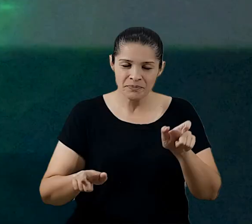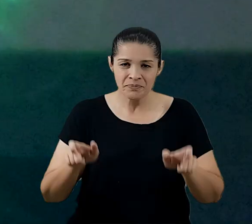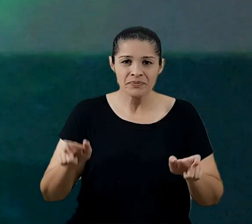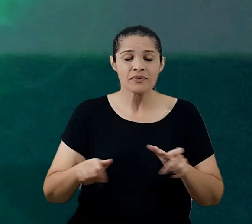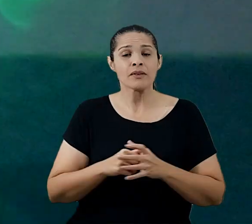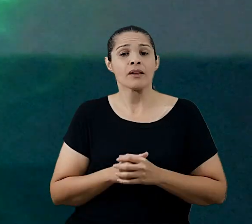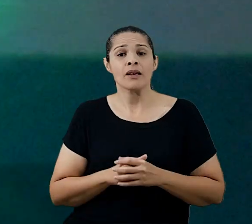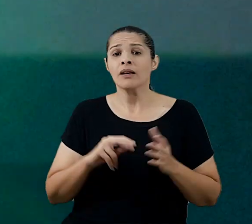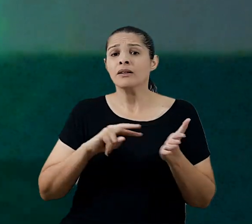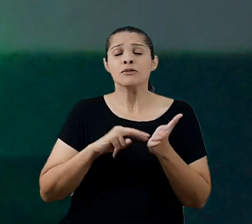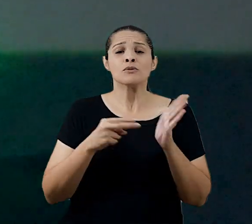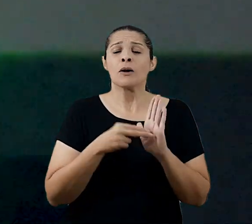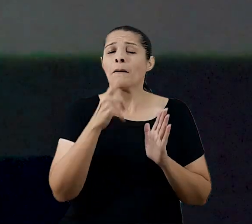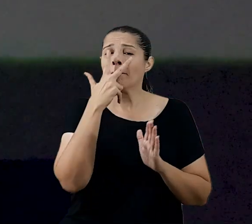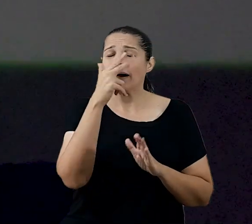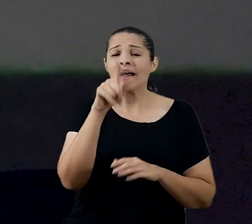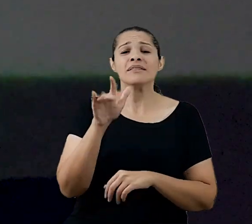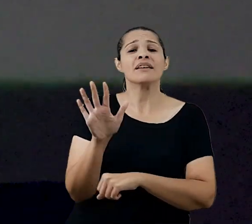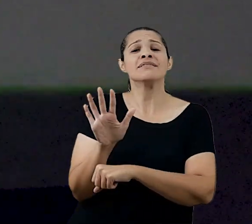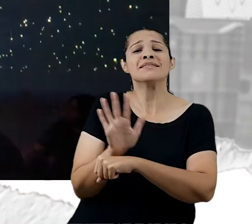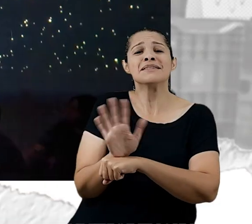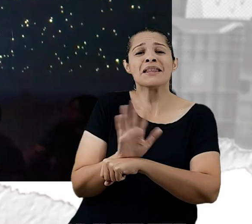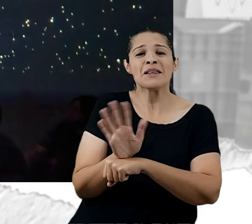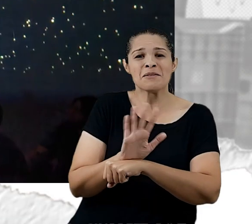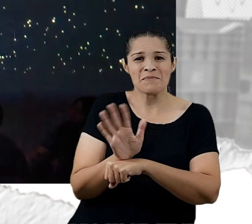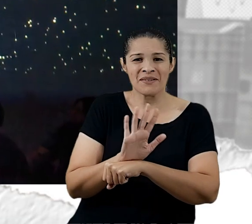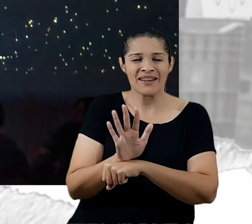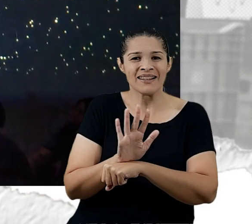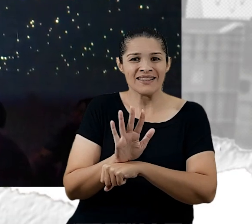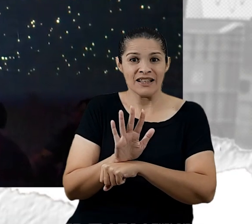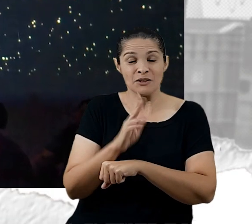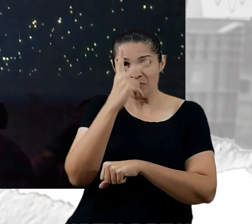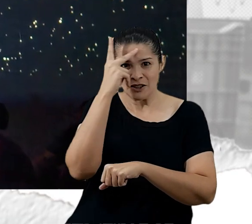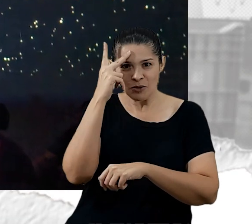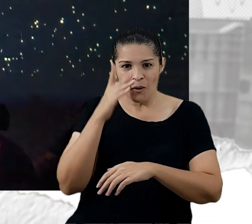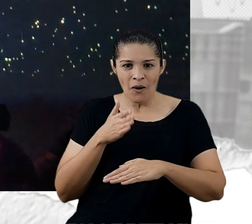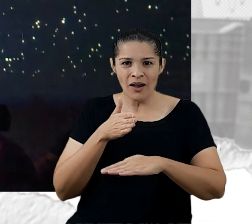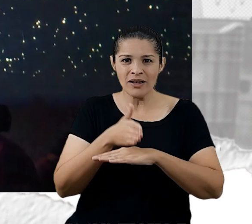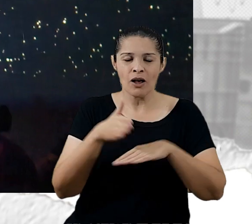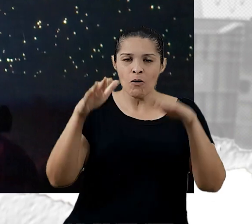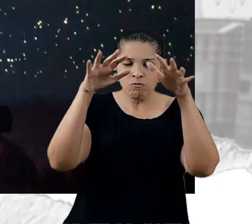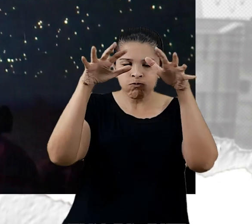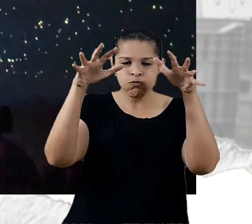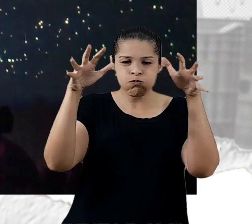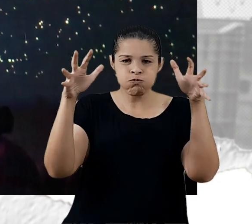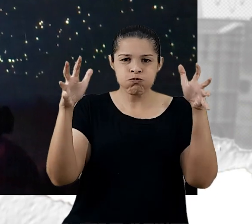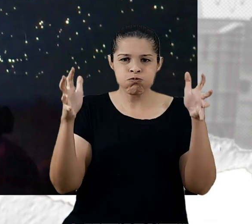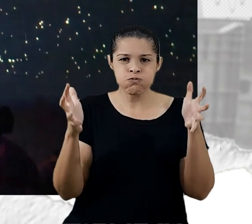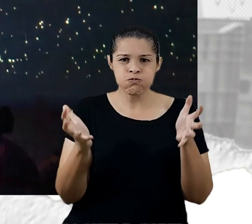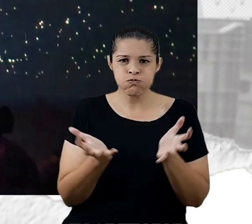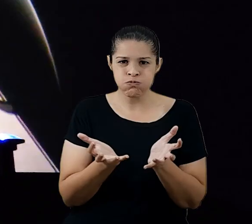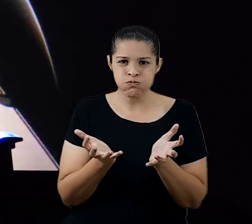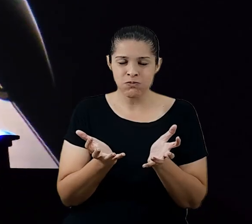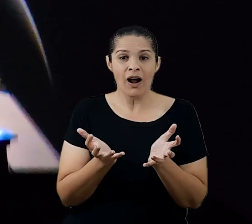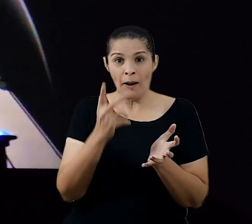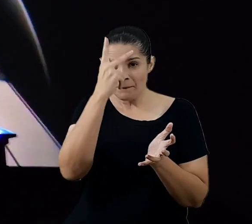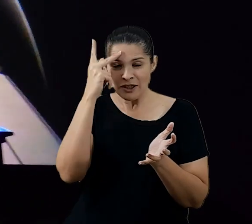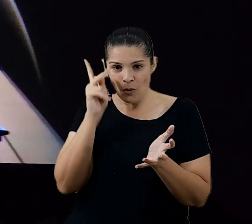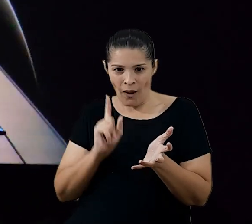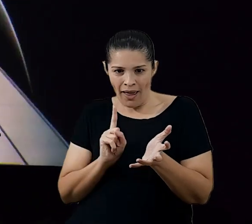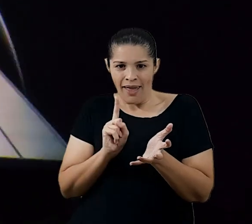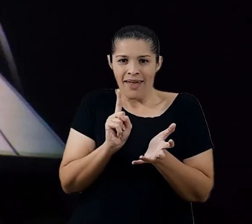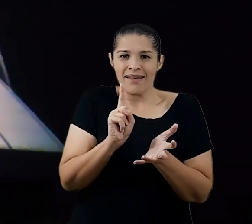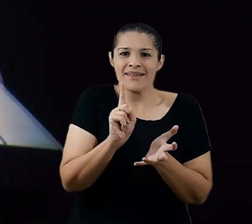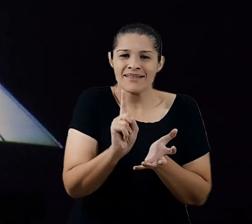fosse um cinema 360 graus. Né? As pessoas entram dentro da cúpula, né? E